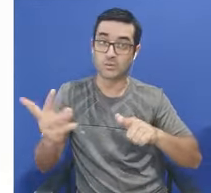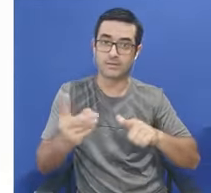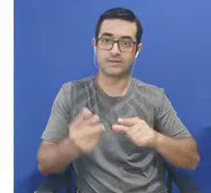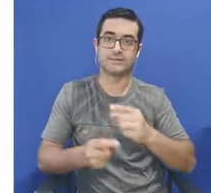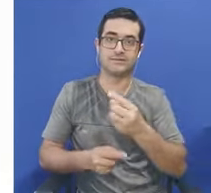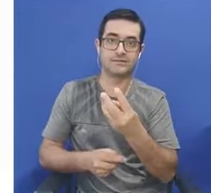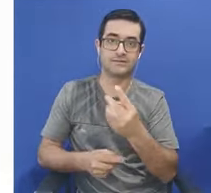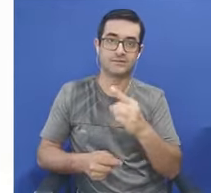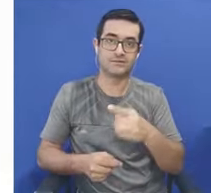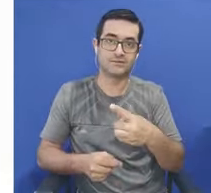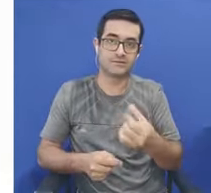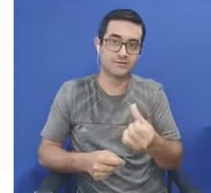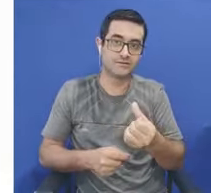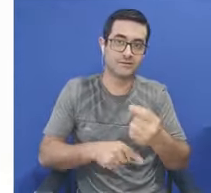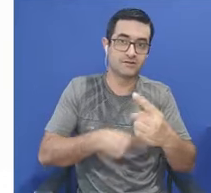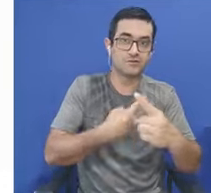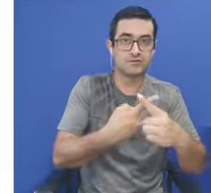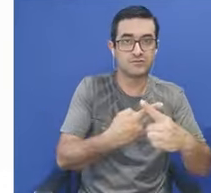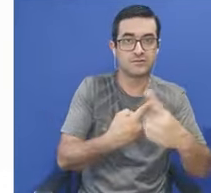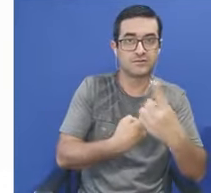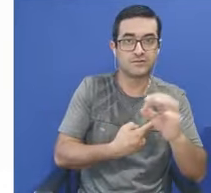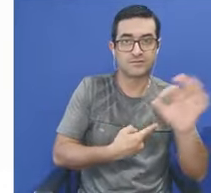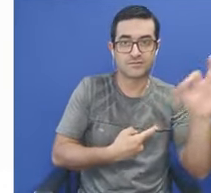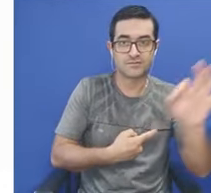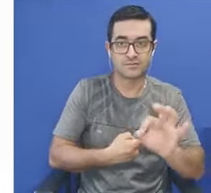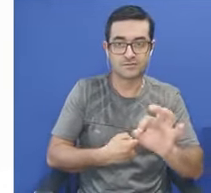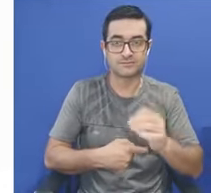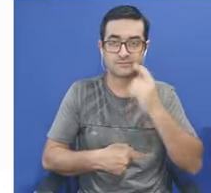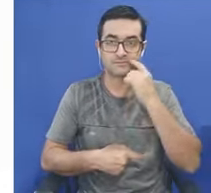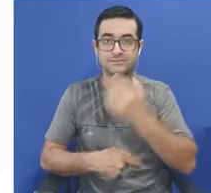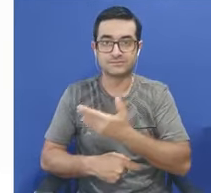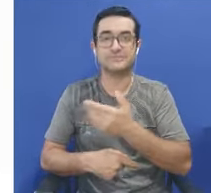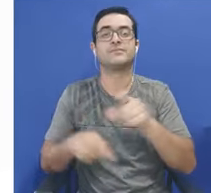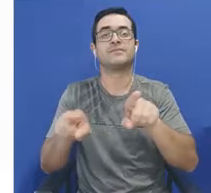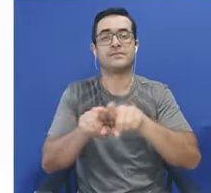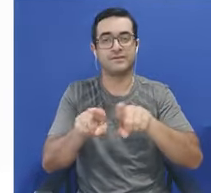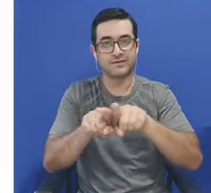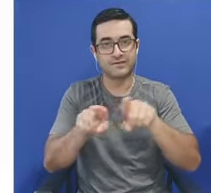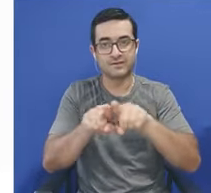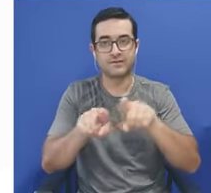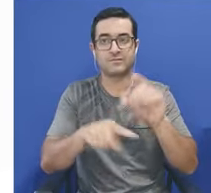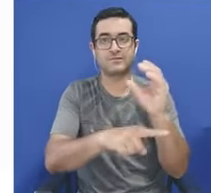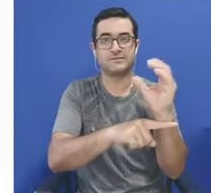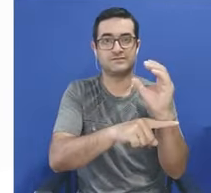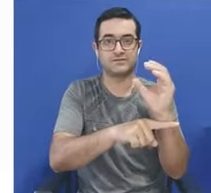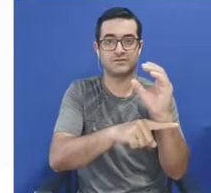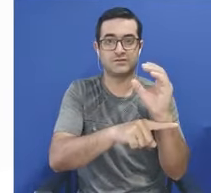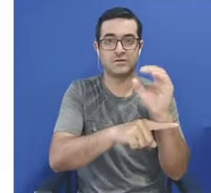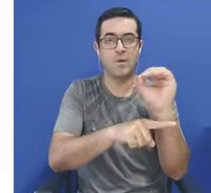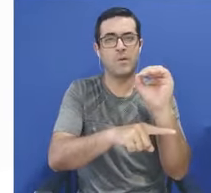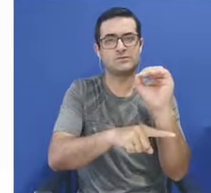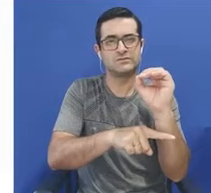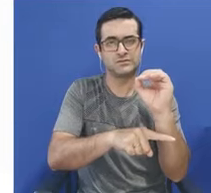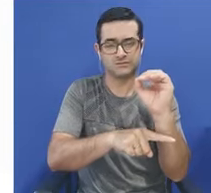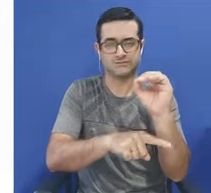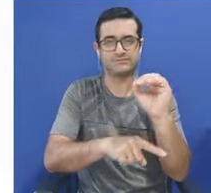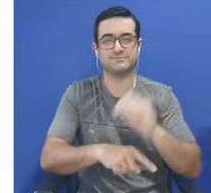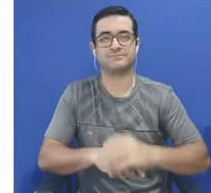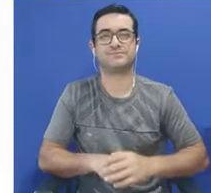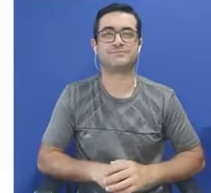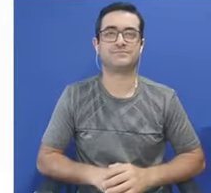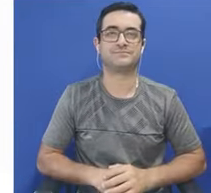0,373, divido pela massa total e multiplico por 100, ou seja, 11,8. E a mesma coisa para o átomo